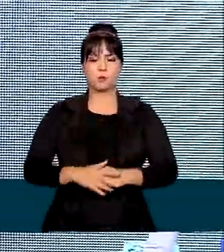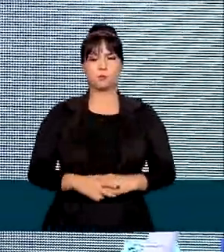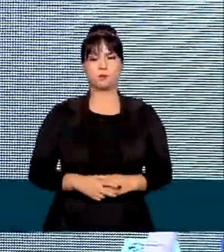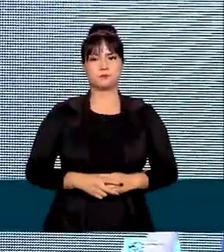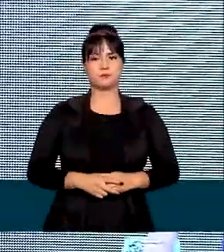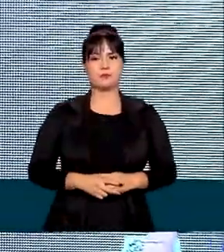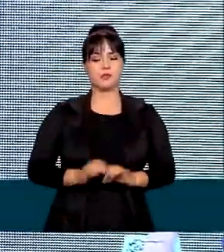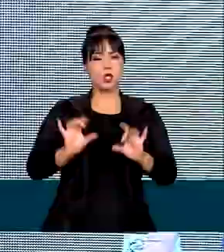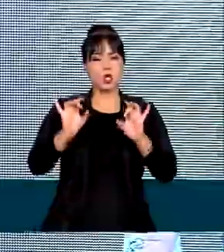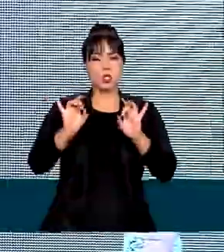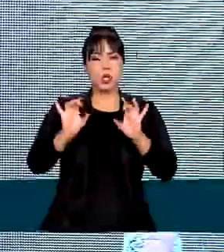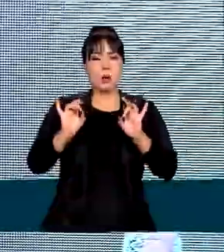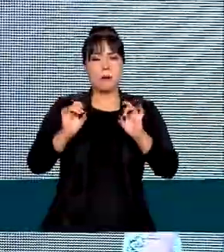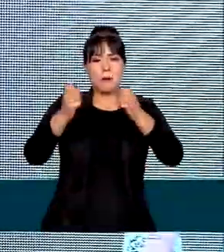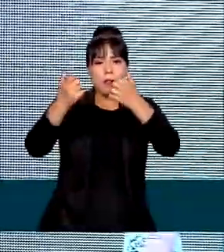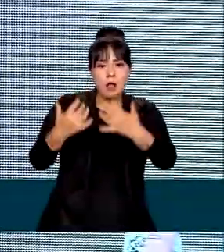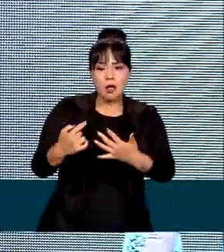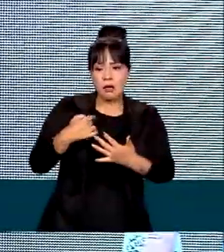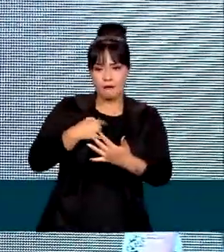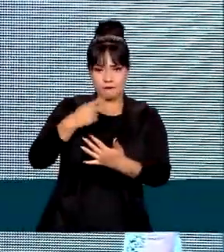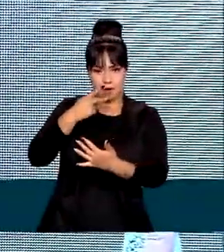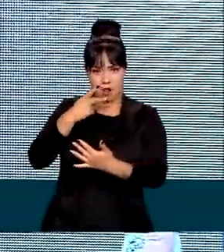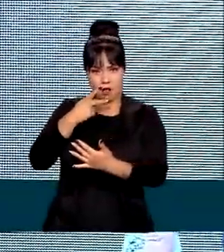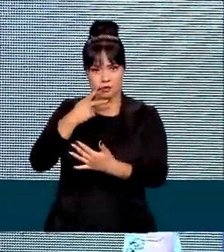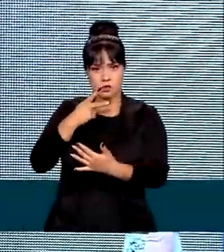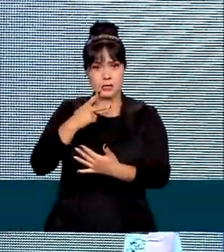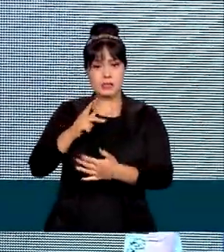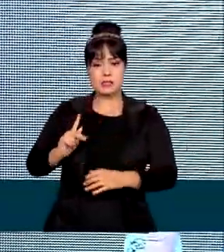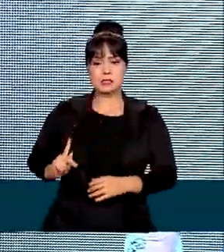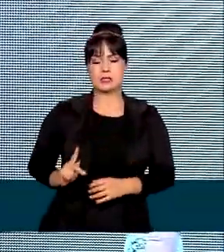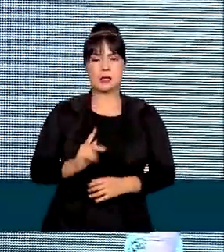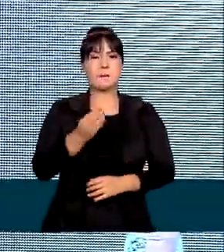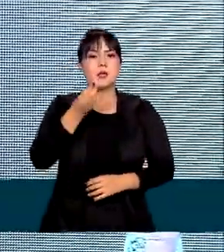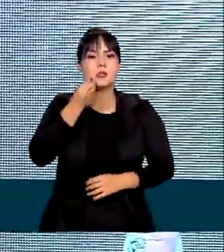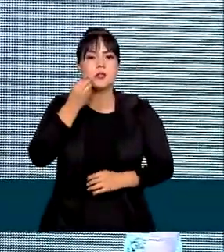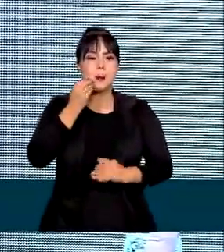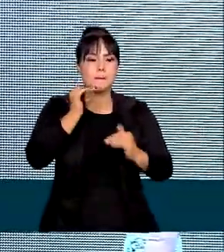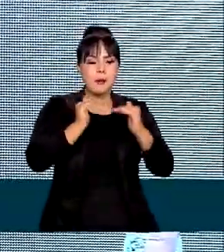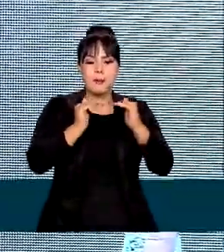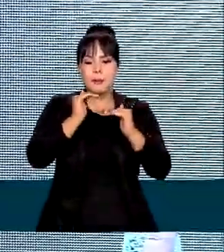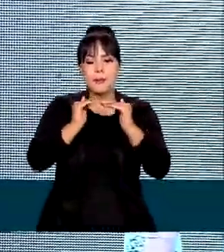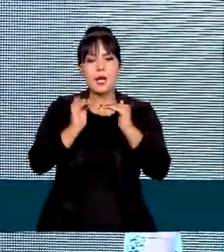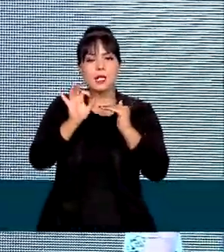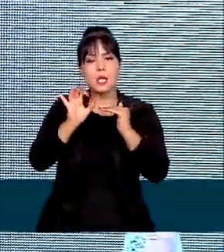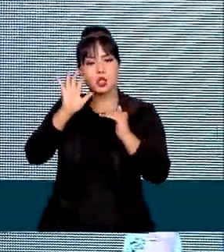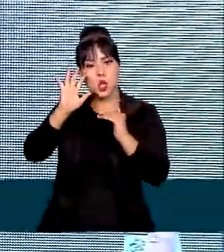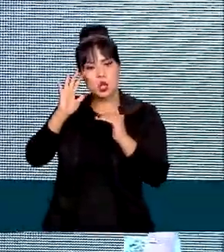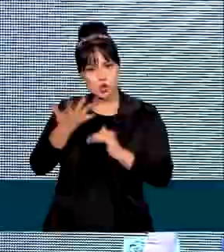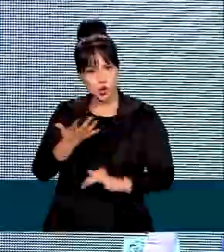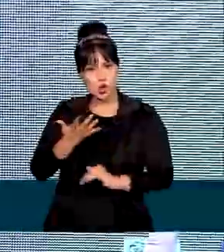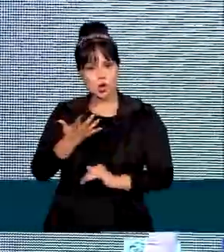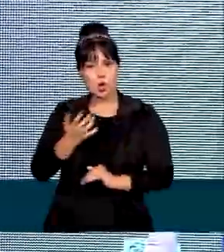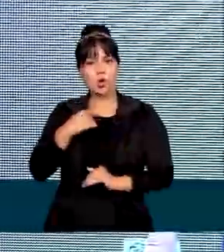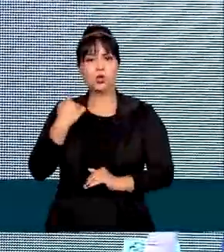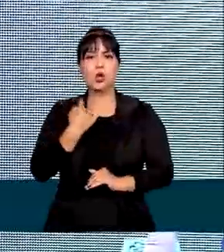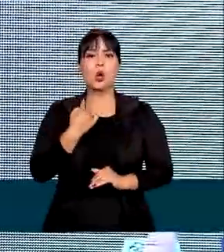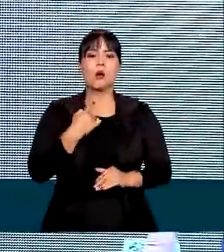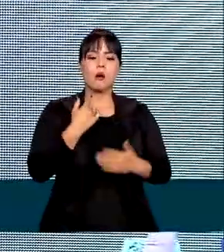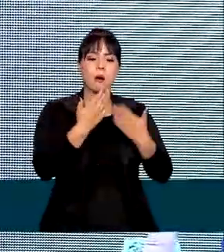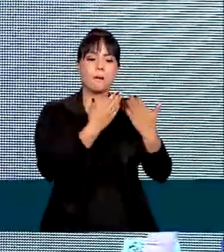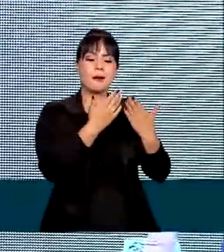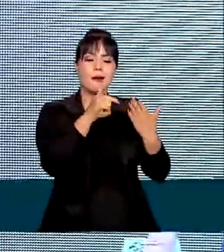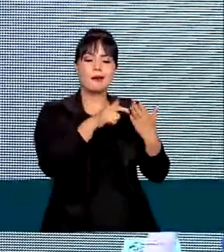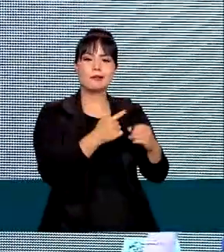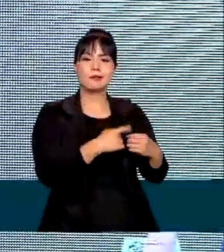só para dar dimensão do que eu estou falando toda vez que tenta se nivelar soluções nós vamos comparar